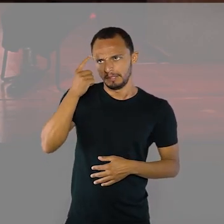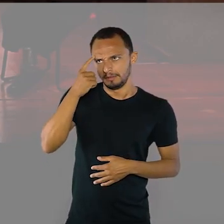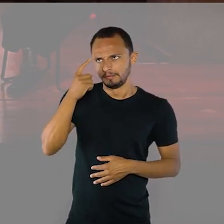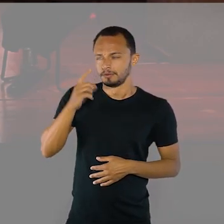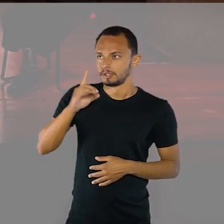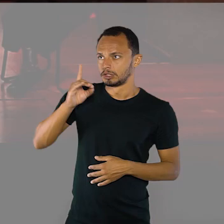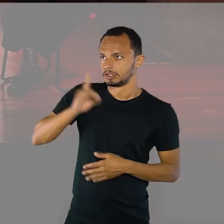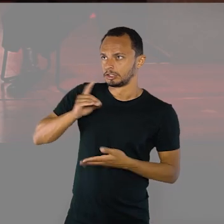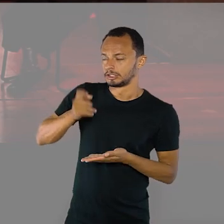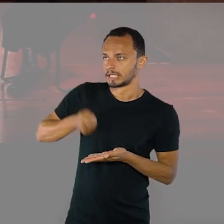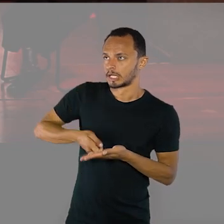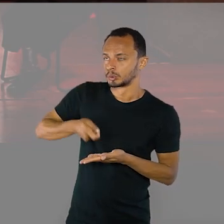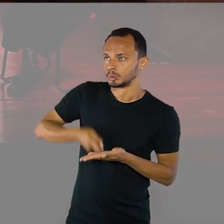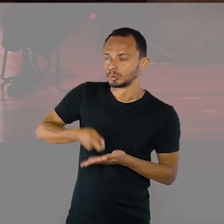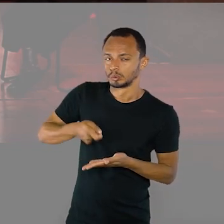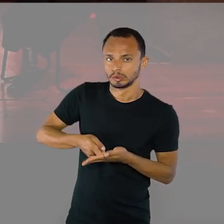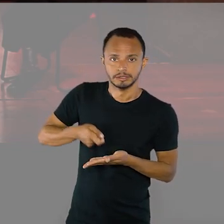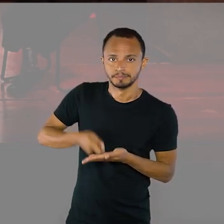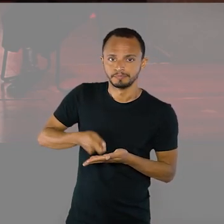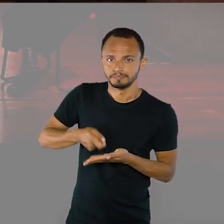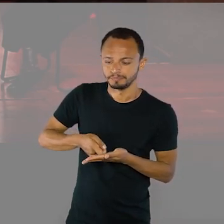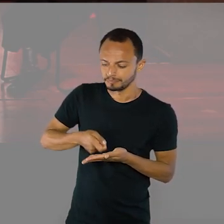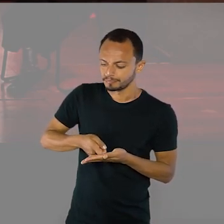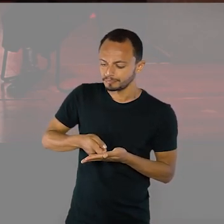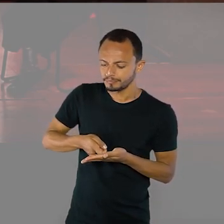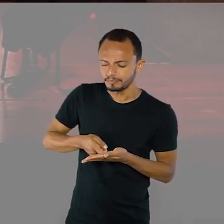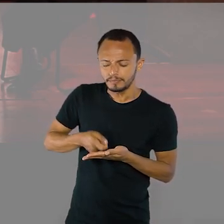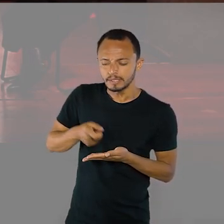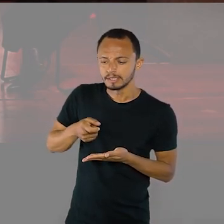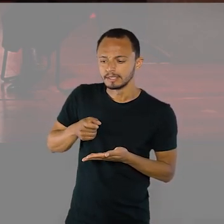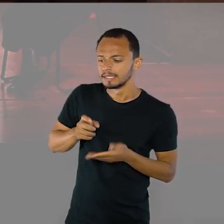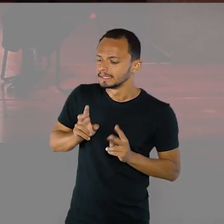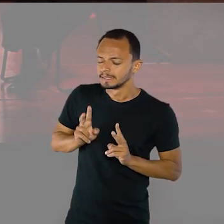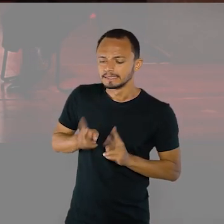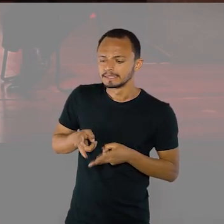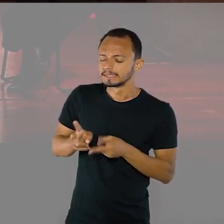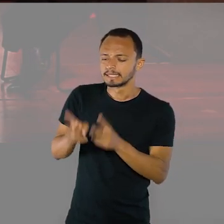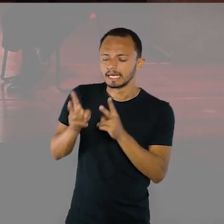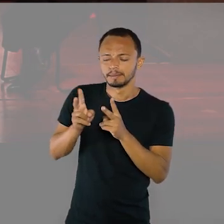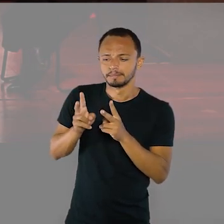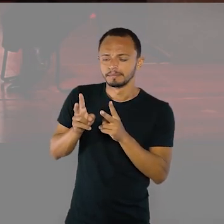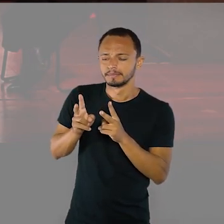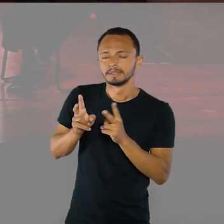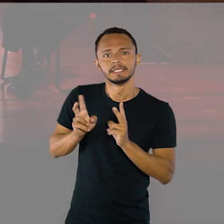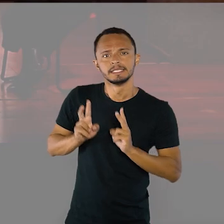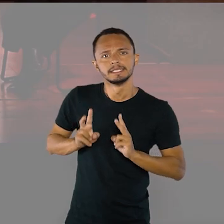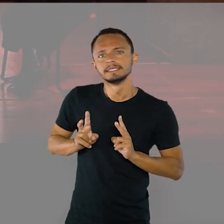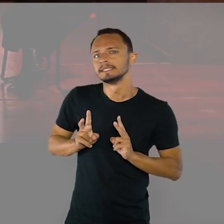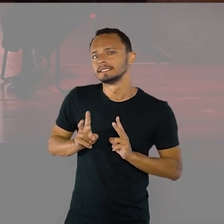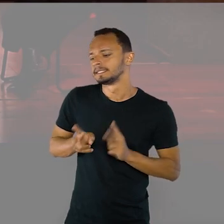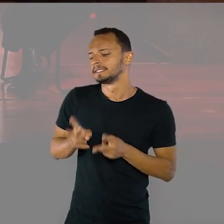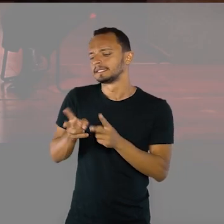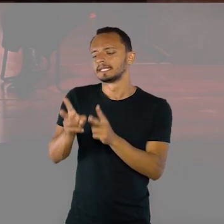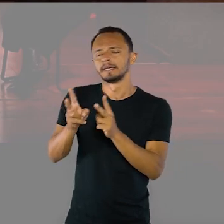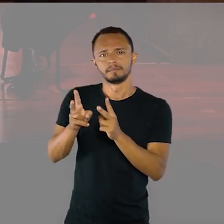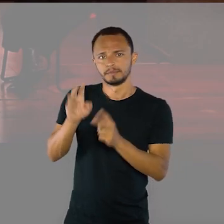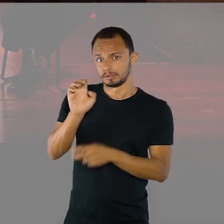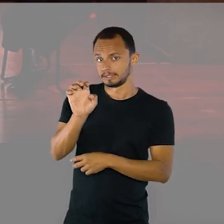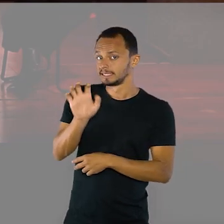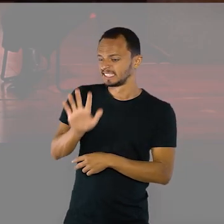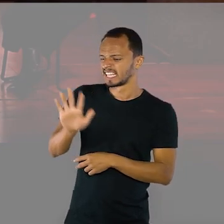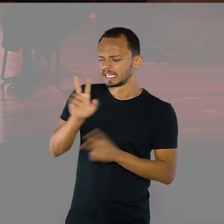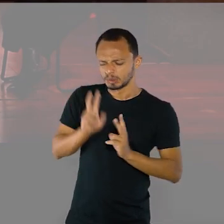juntar o período de... Enfim, sempre o Estado sempre teve essa concepção um pouco mórbida